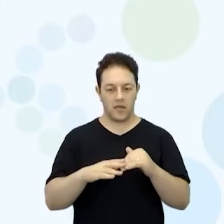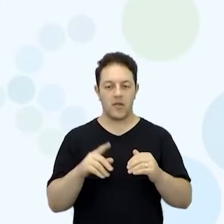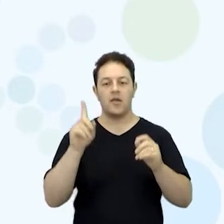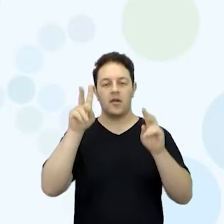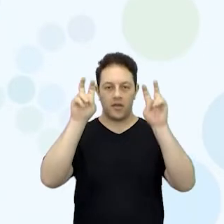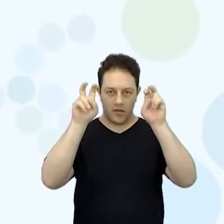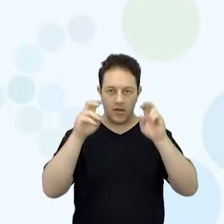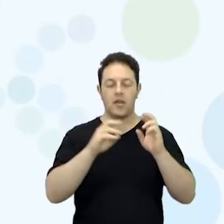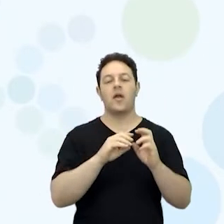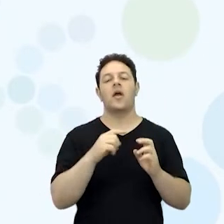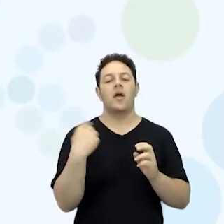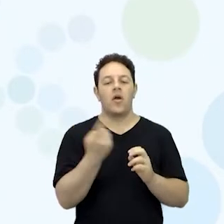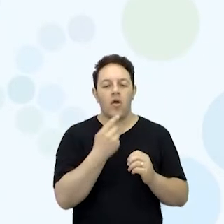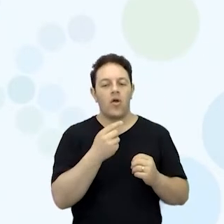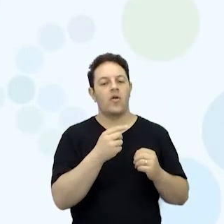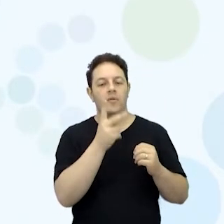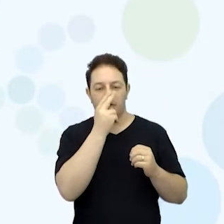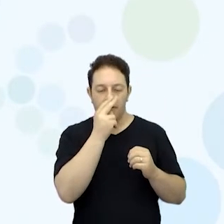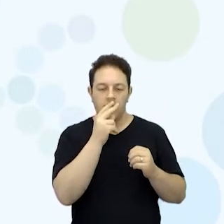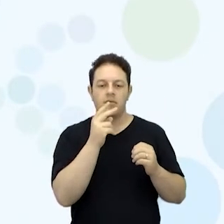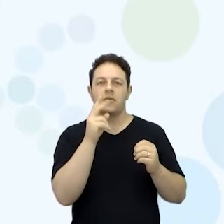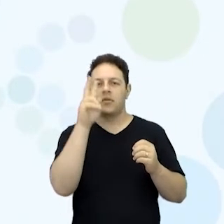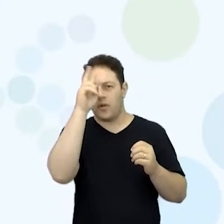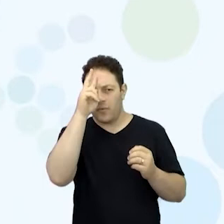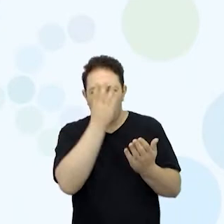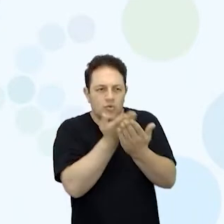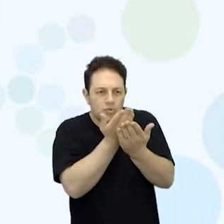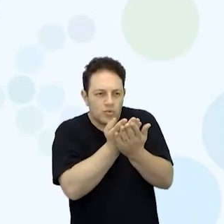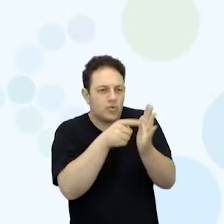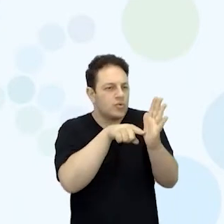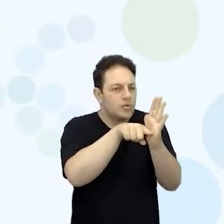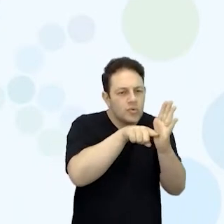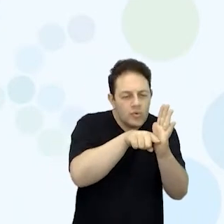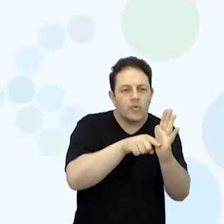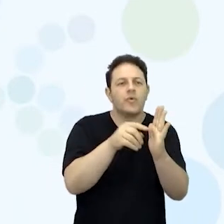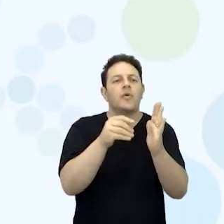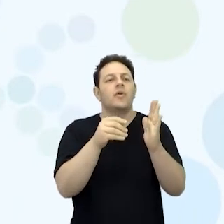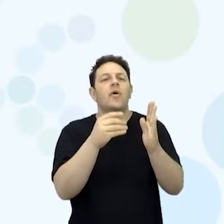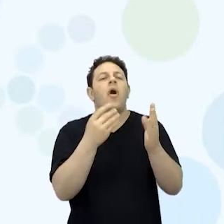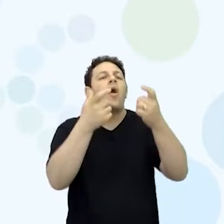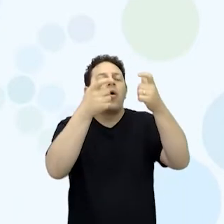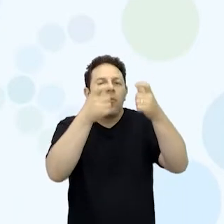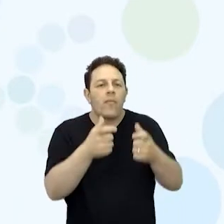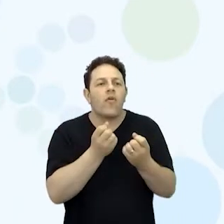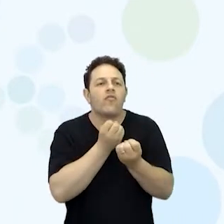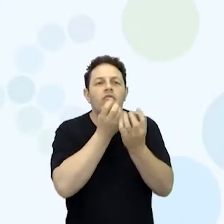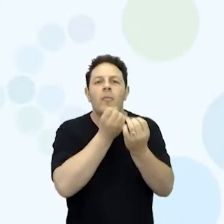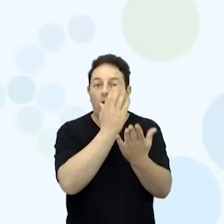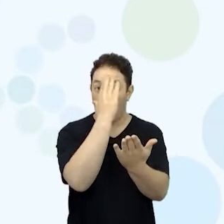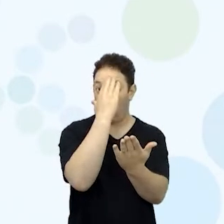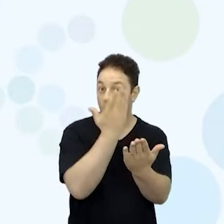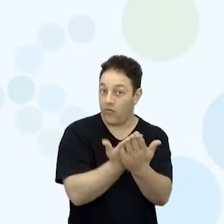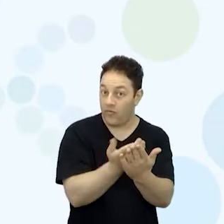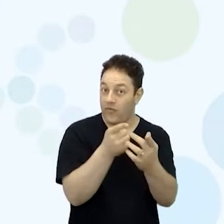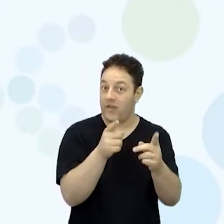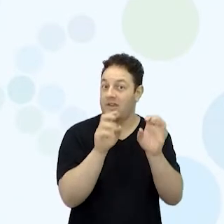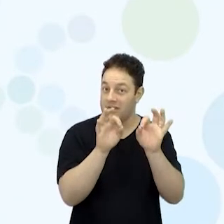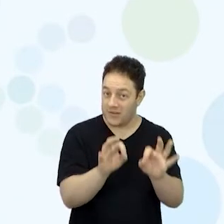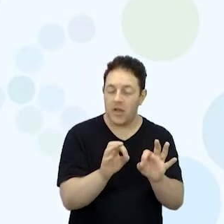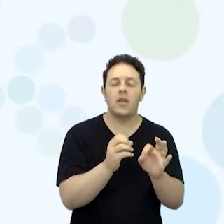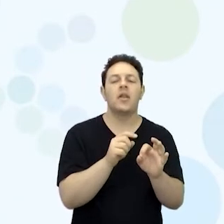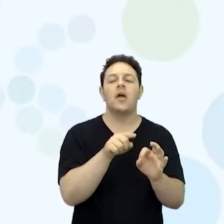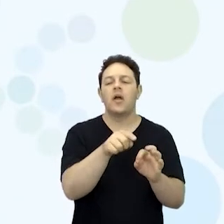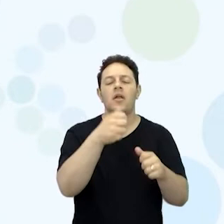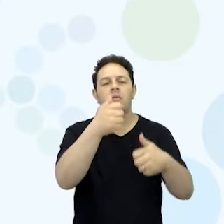de sistematizar com base em estudos e pesquisas em Fontes também confiáveis